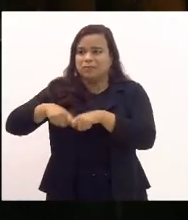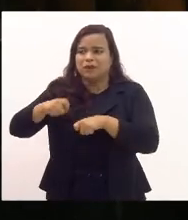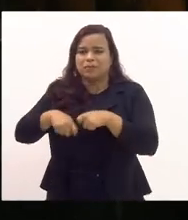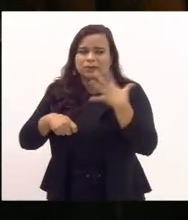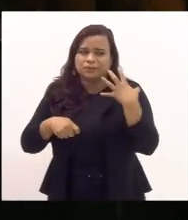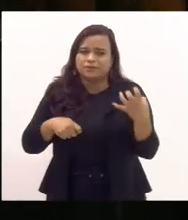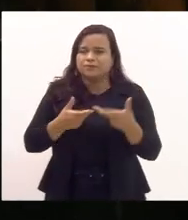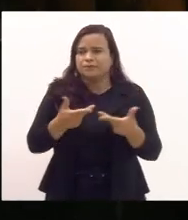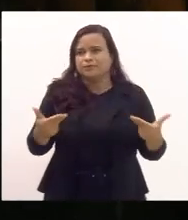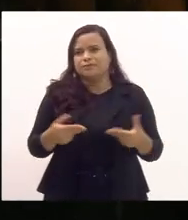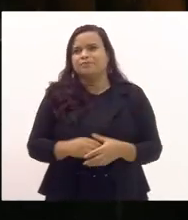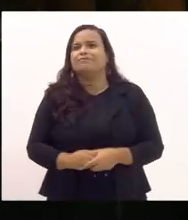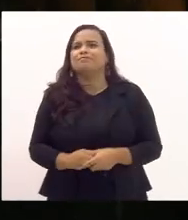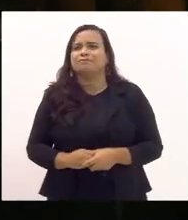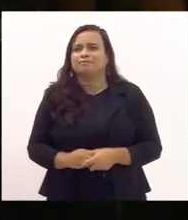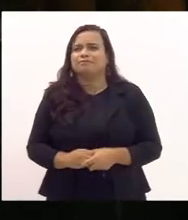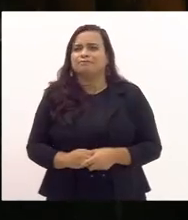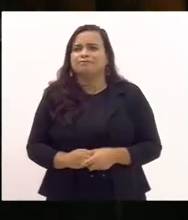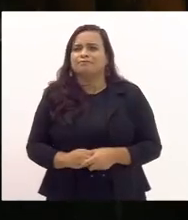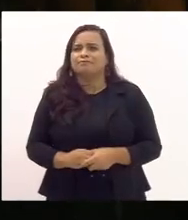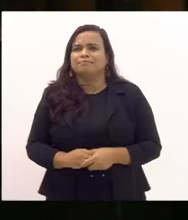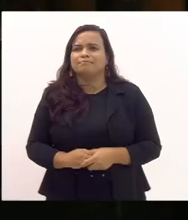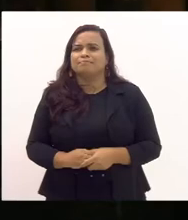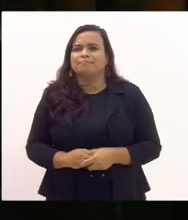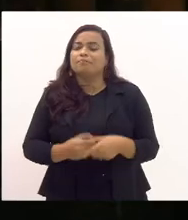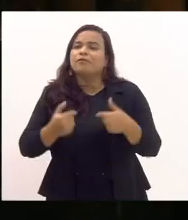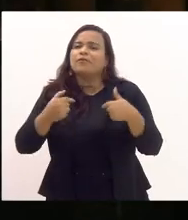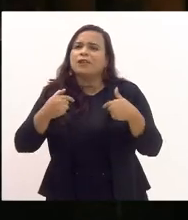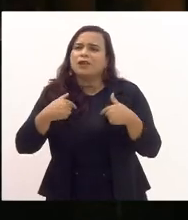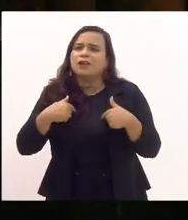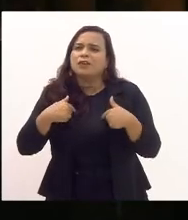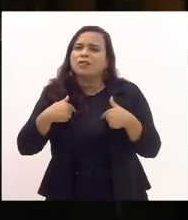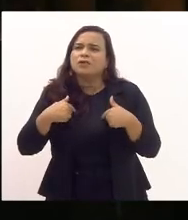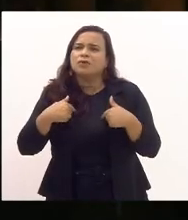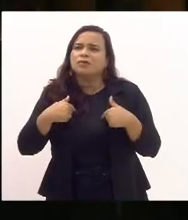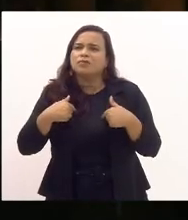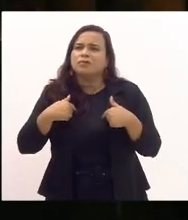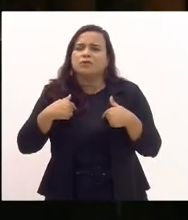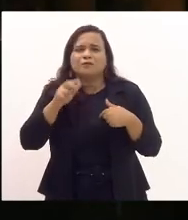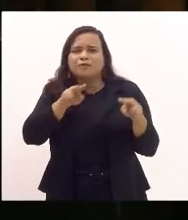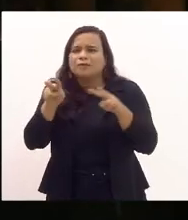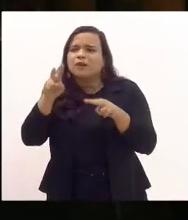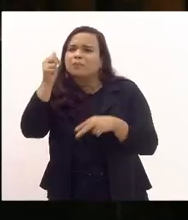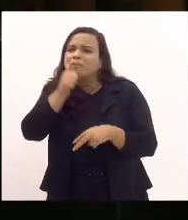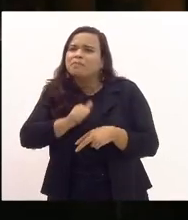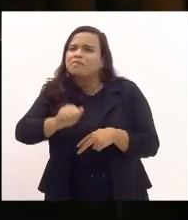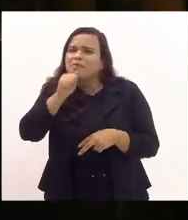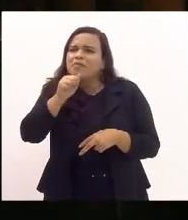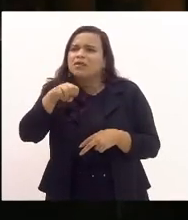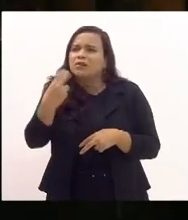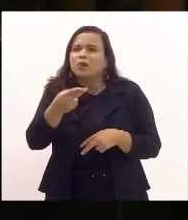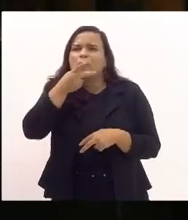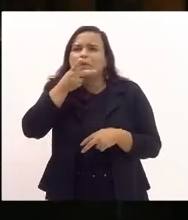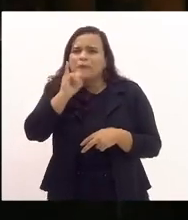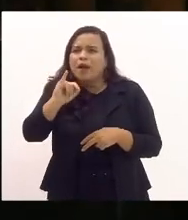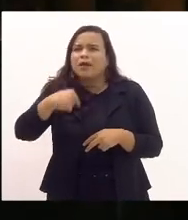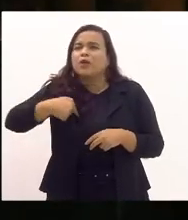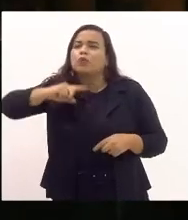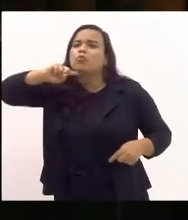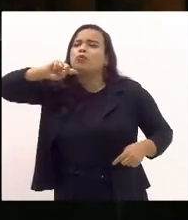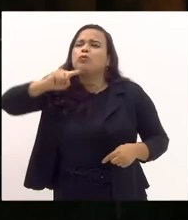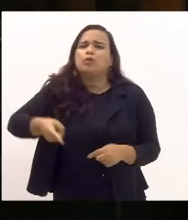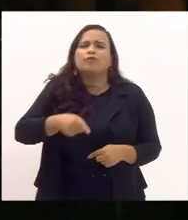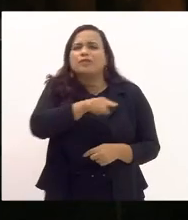eu duvido duvido qualquer mãe e qualquer pai